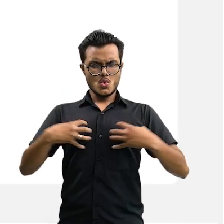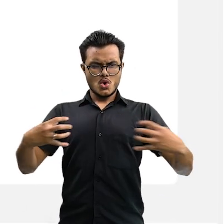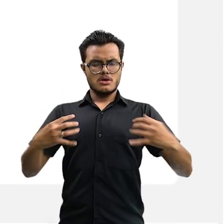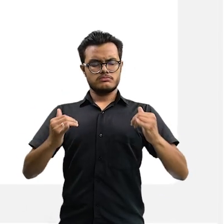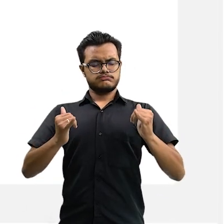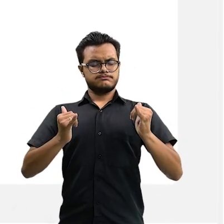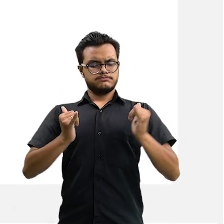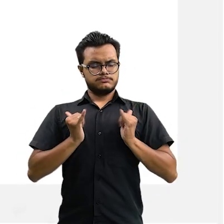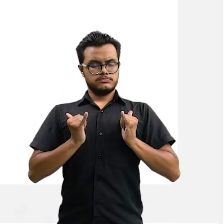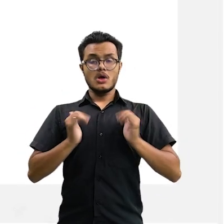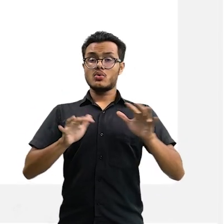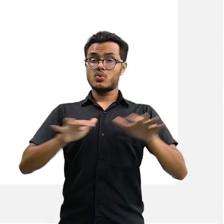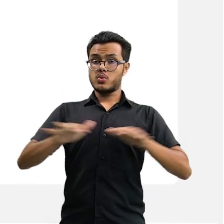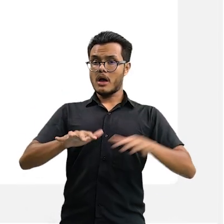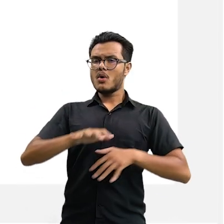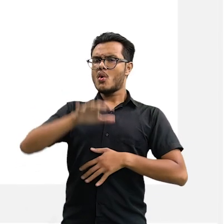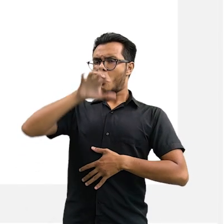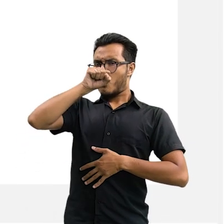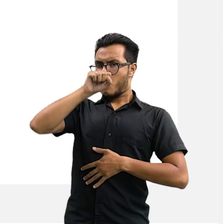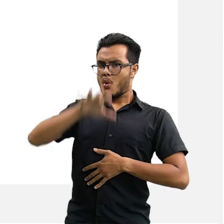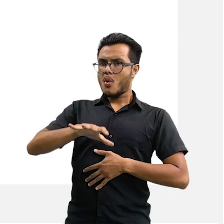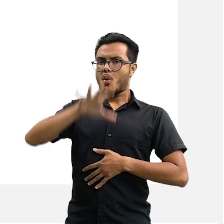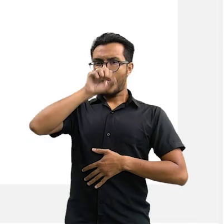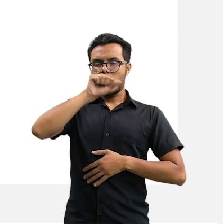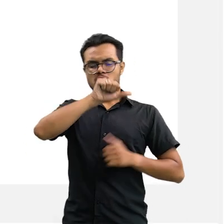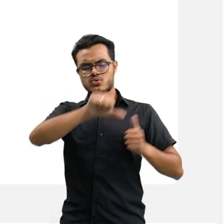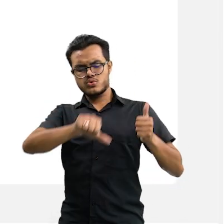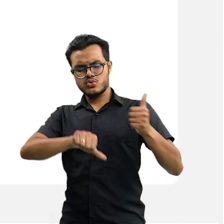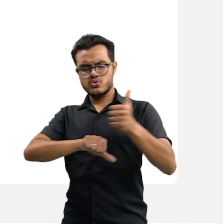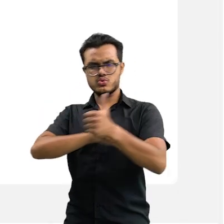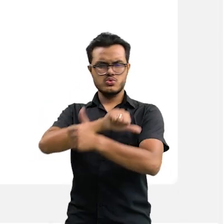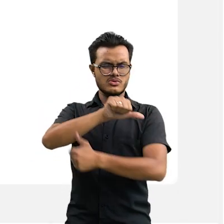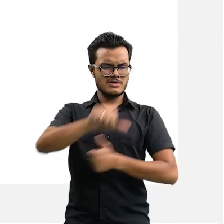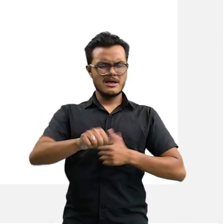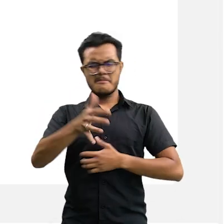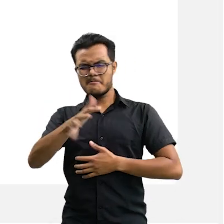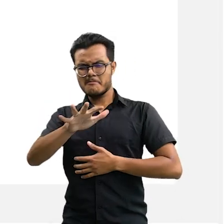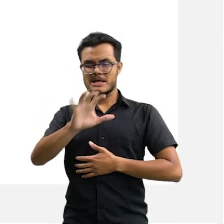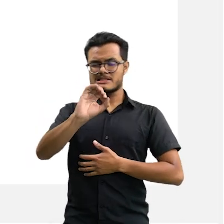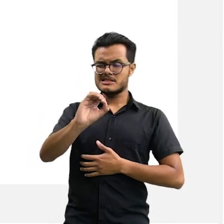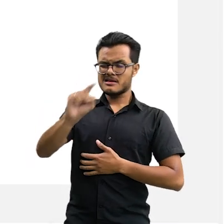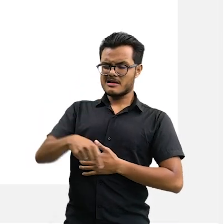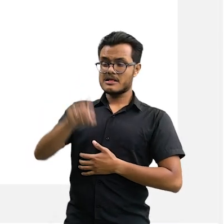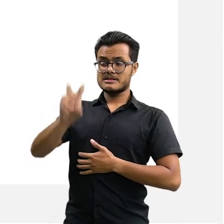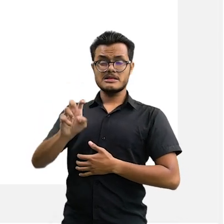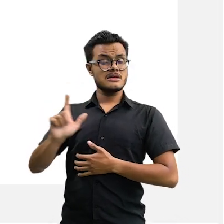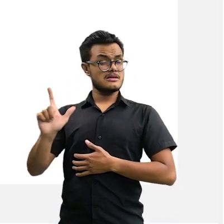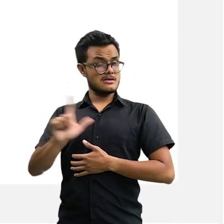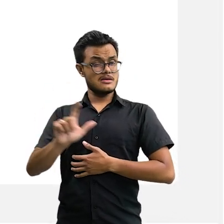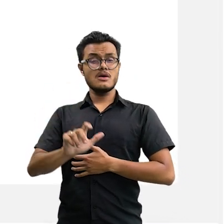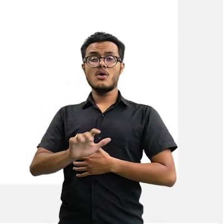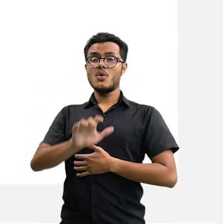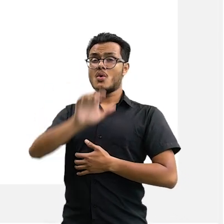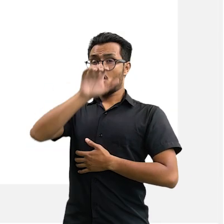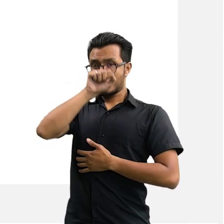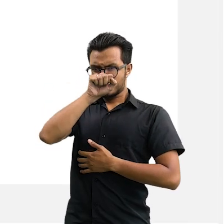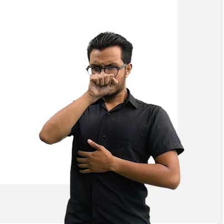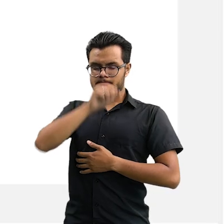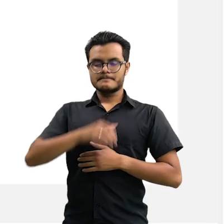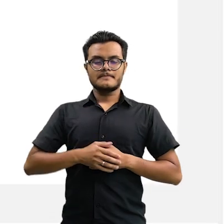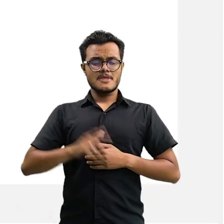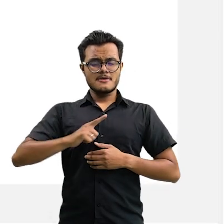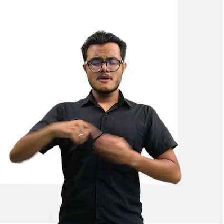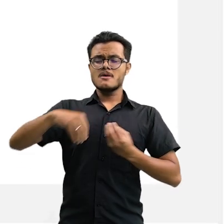a cada movimento respiratório, trocam com o meio exterior, em média, meio litro de ar. Essa quantidade de ar inspirado mistura-se